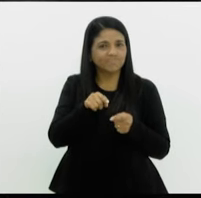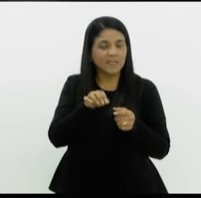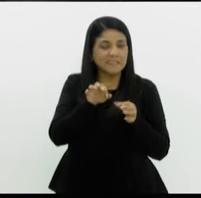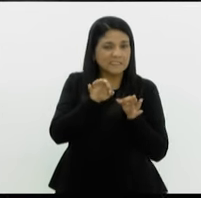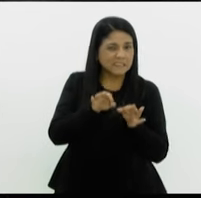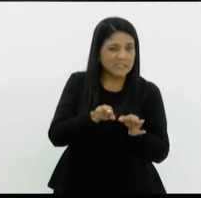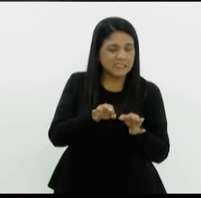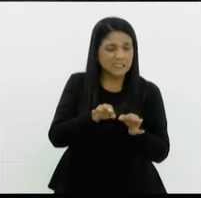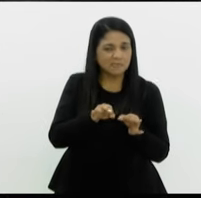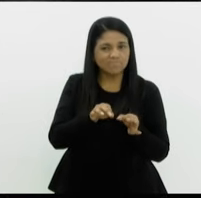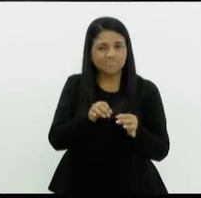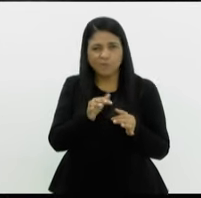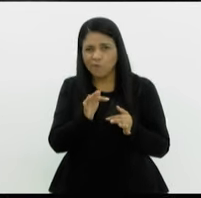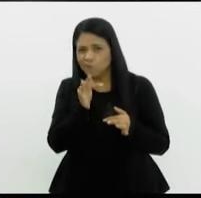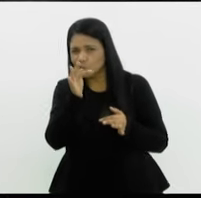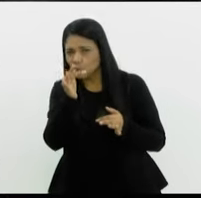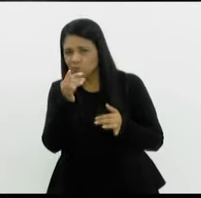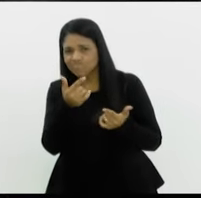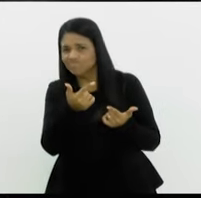horizonte.